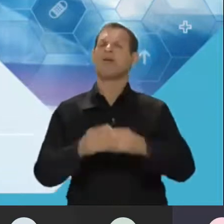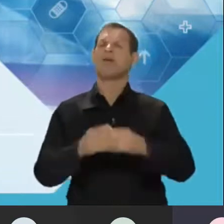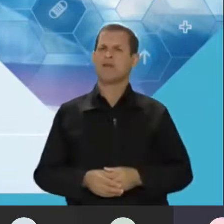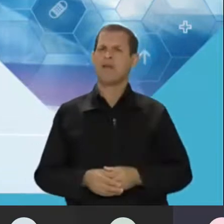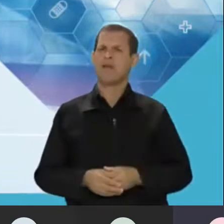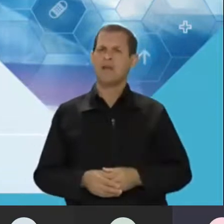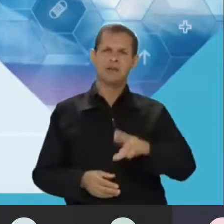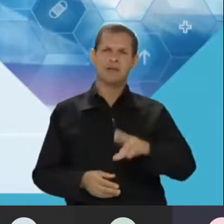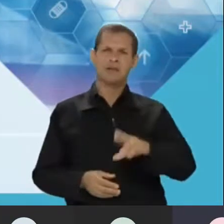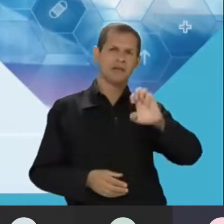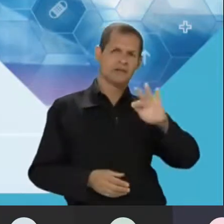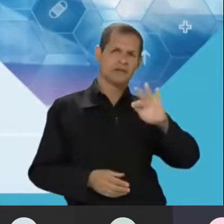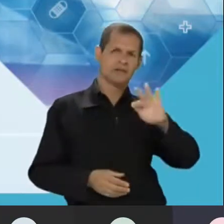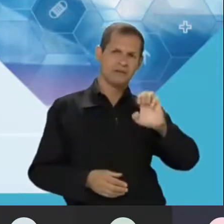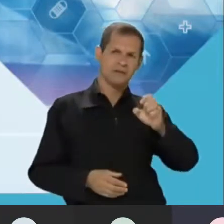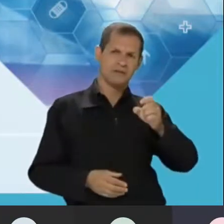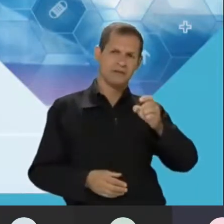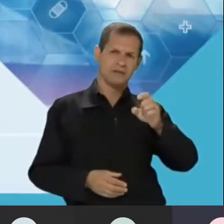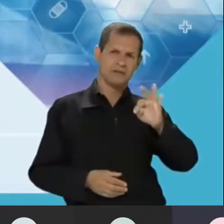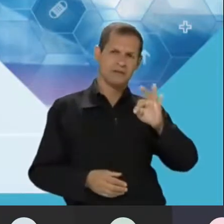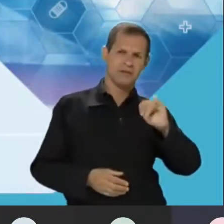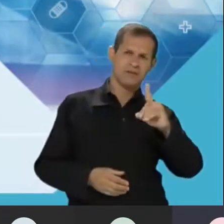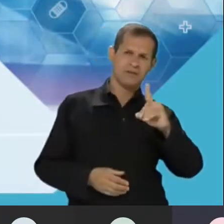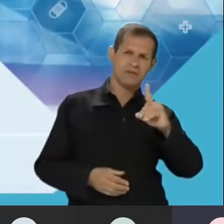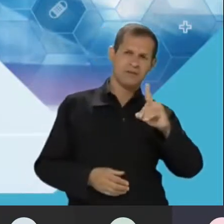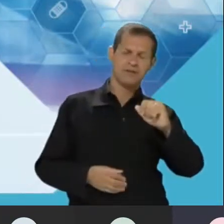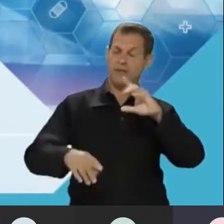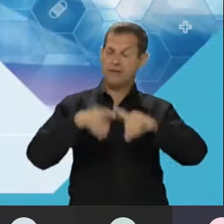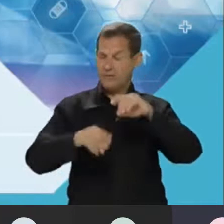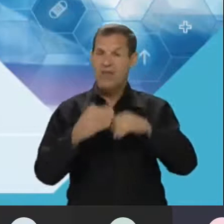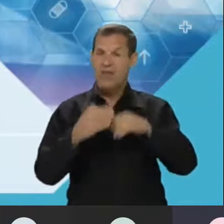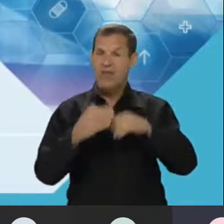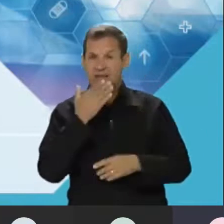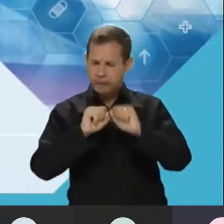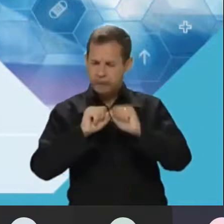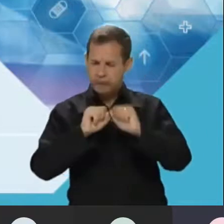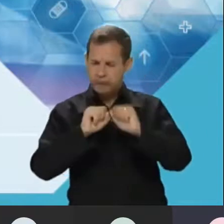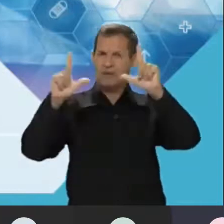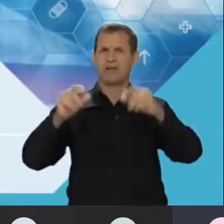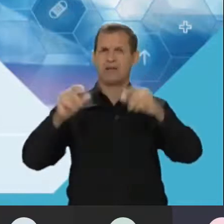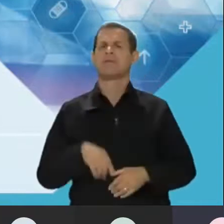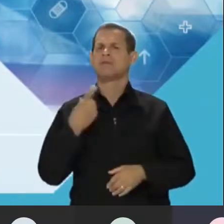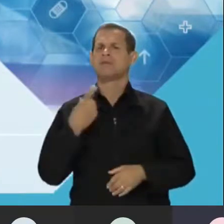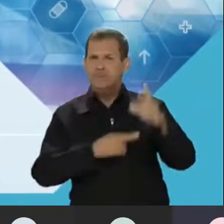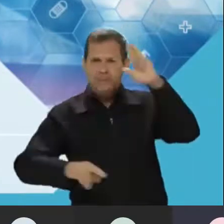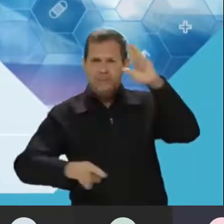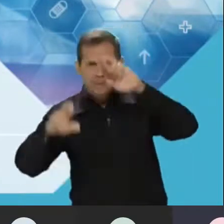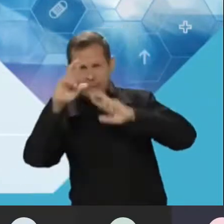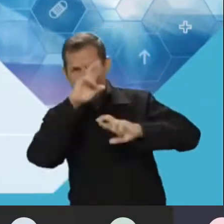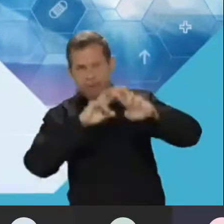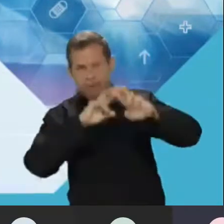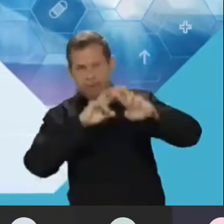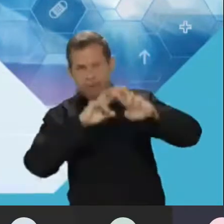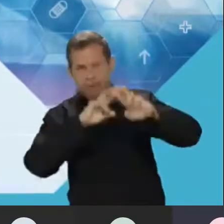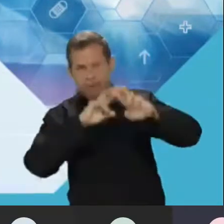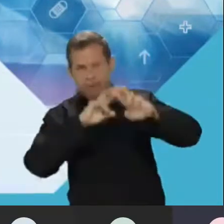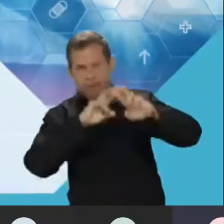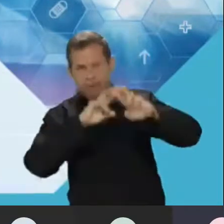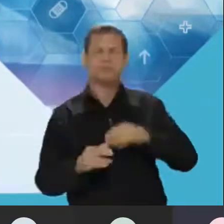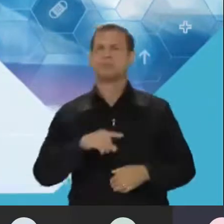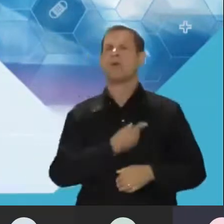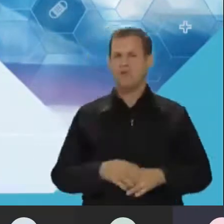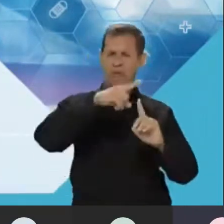ser refletida. Por quê? Porque essa é uma característica dos materiais e da cor clara. Então, se a gente analisa, né, então